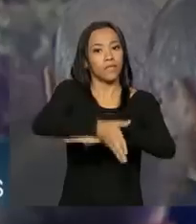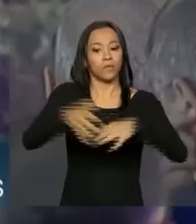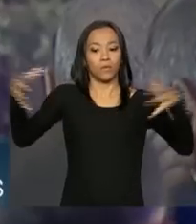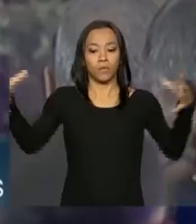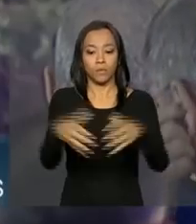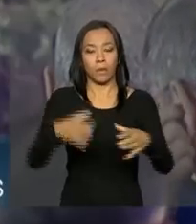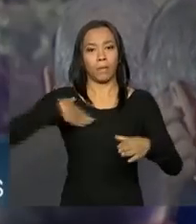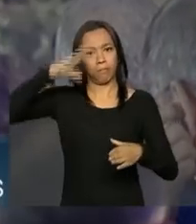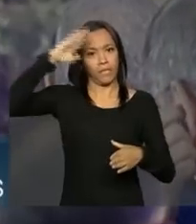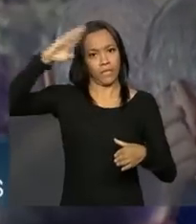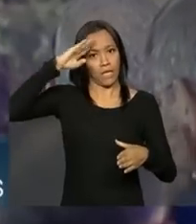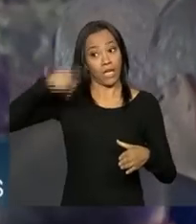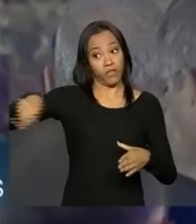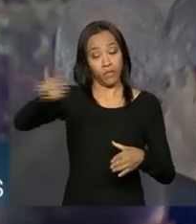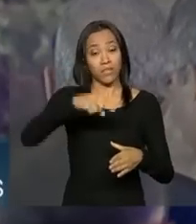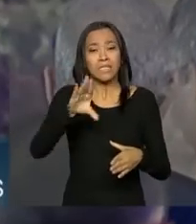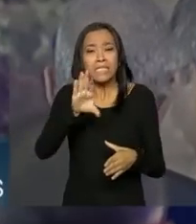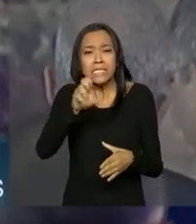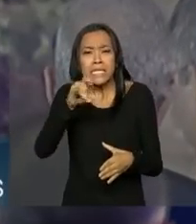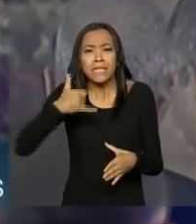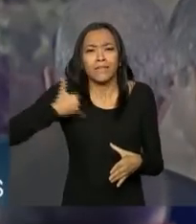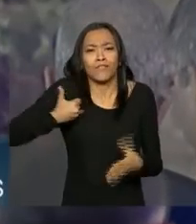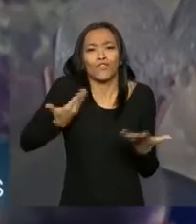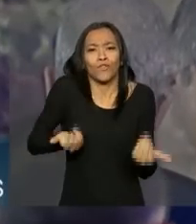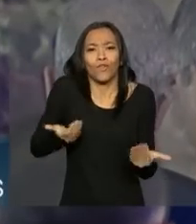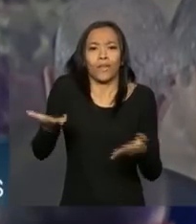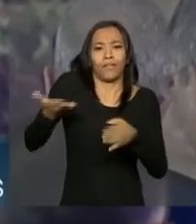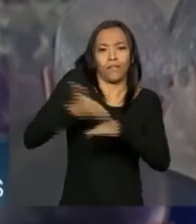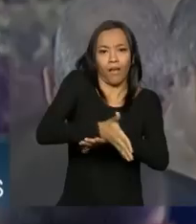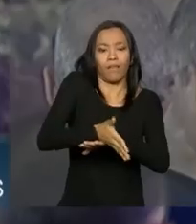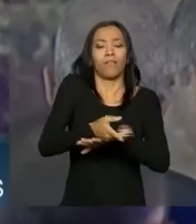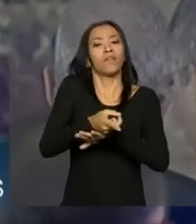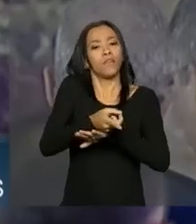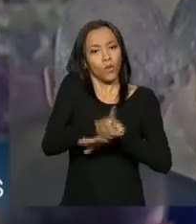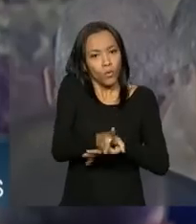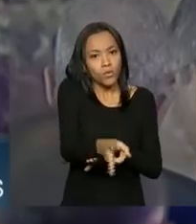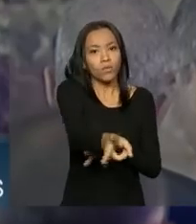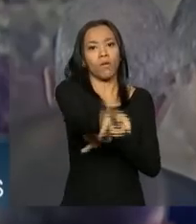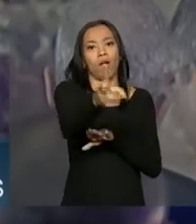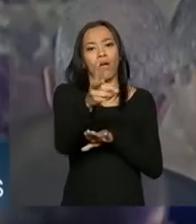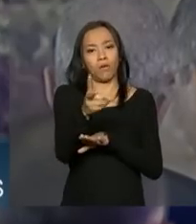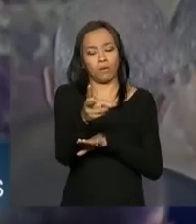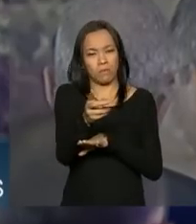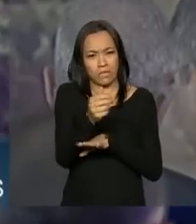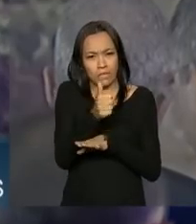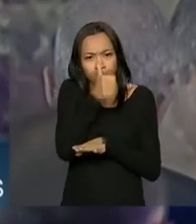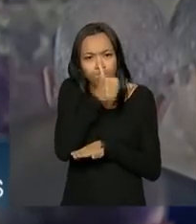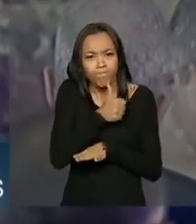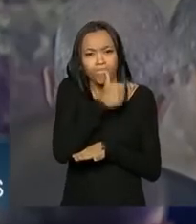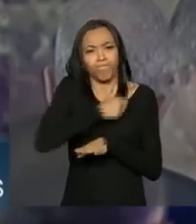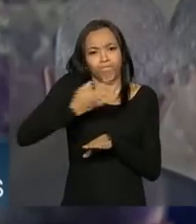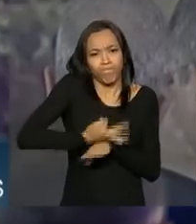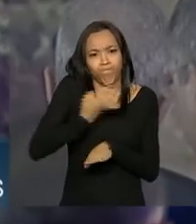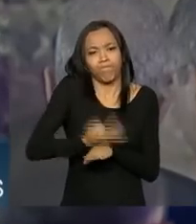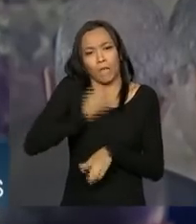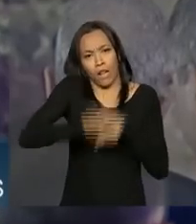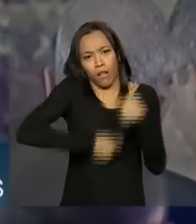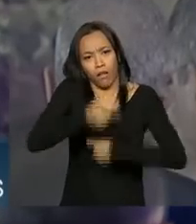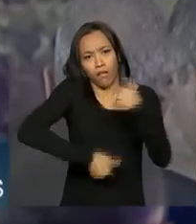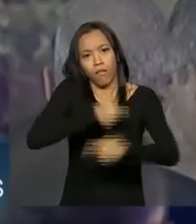cedo e ao longo da qual mantiveram fortes o espírito de abnegação e o